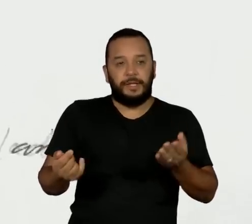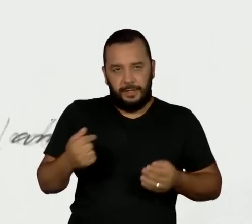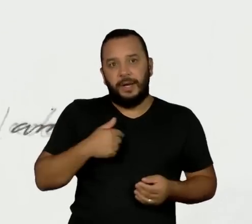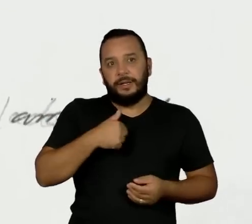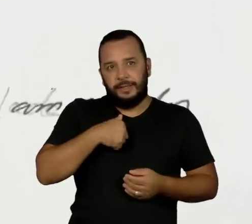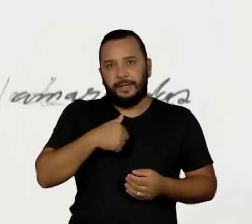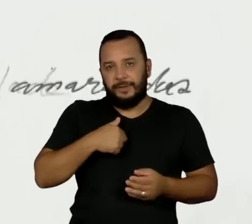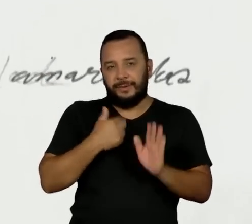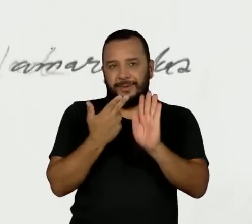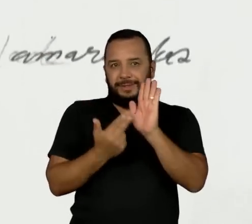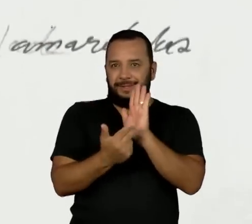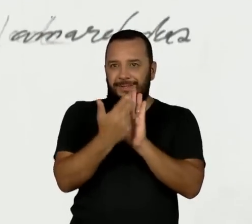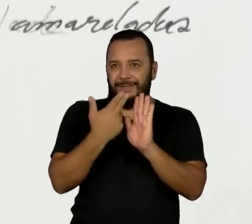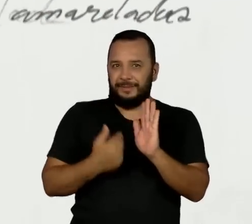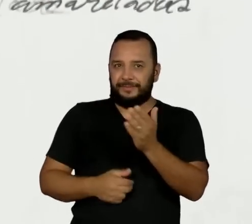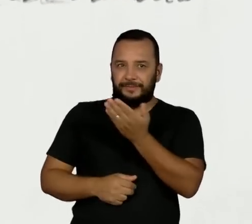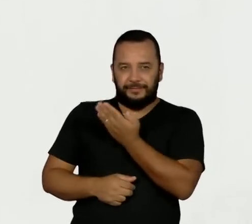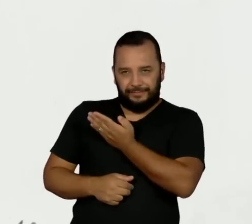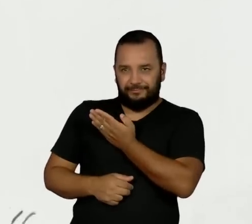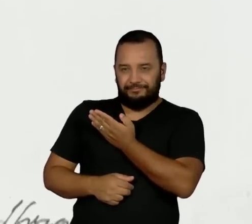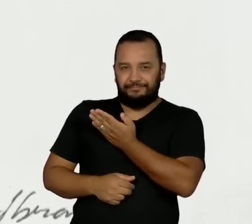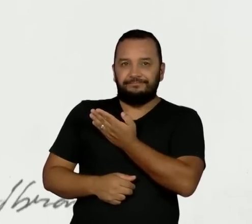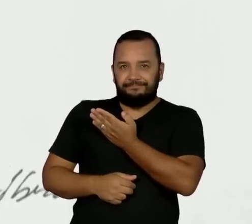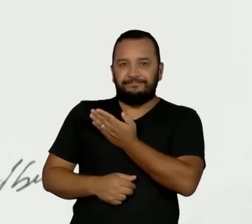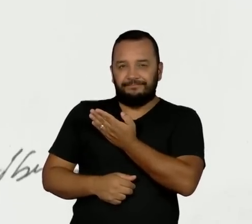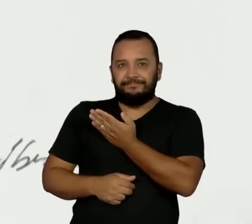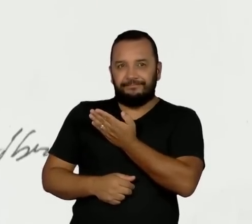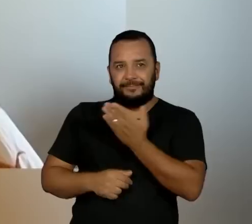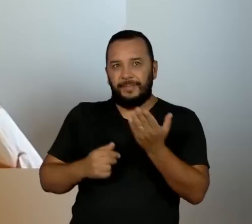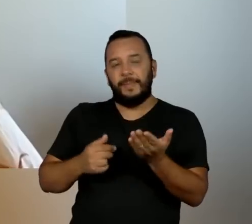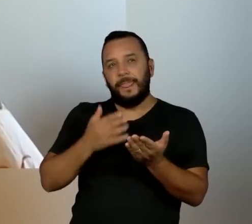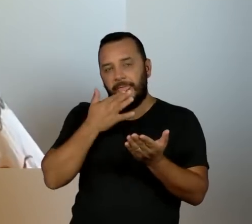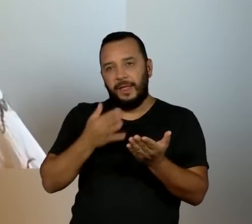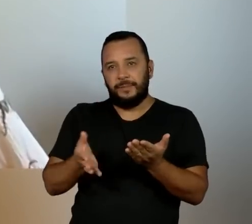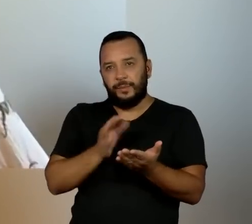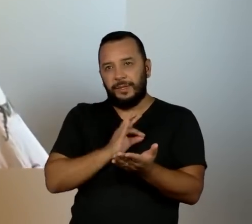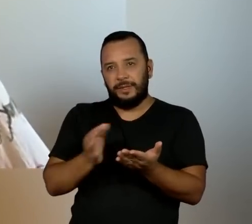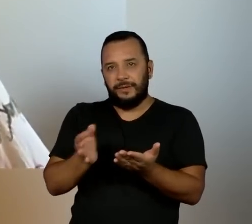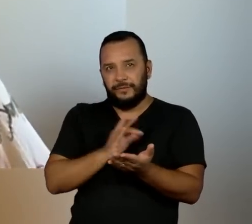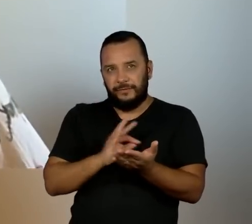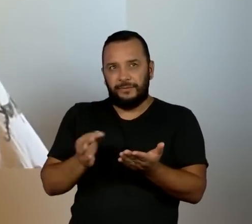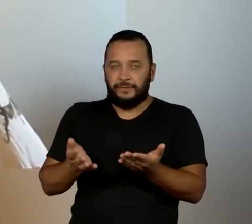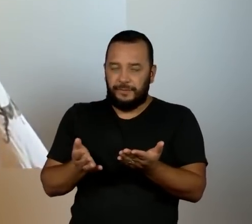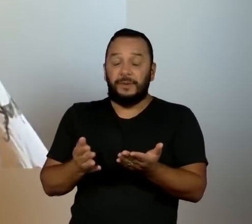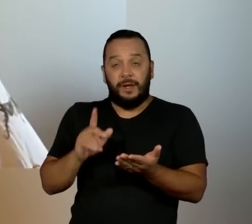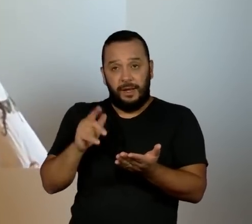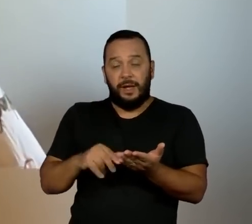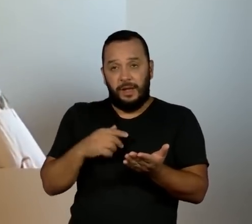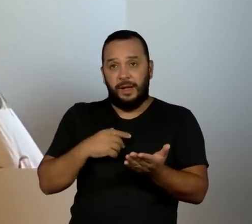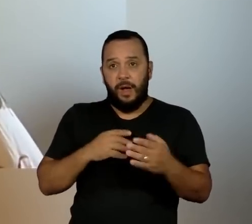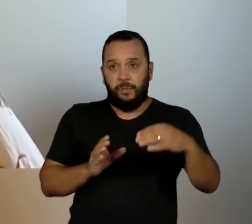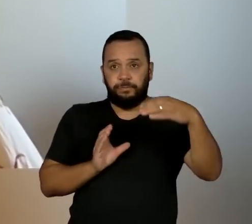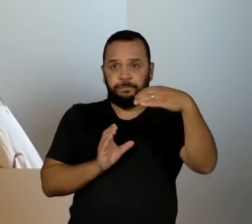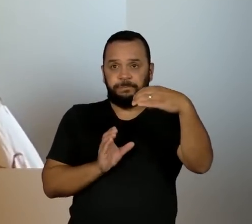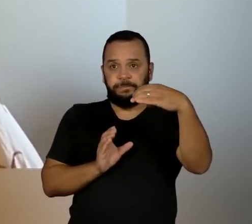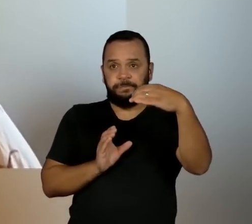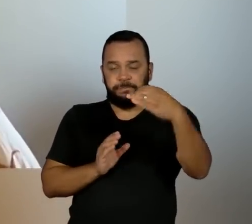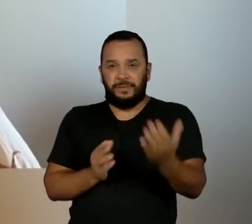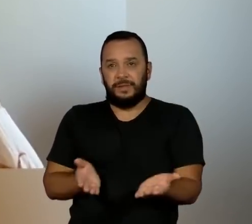algumas ilustrações para esse livro, o Anamapu, que é uma enciclopédia